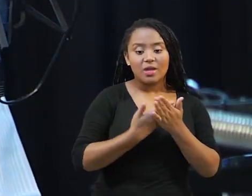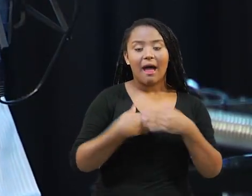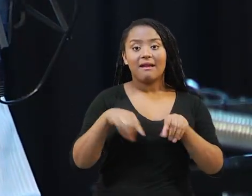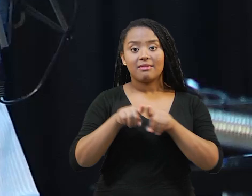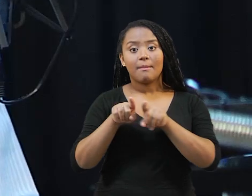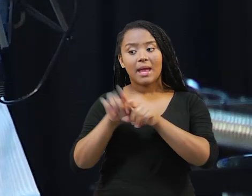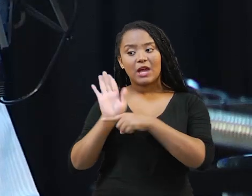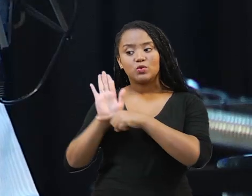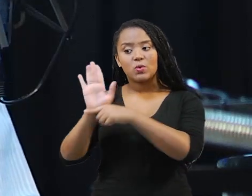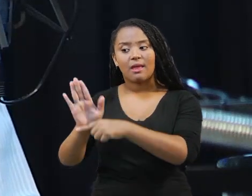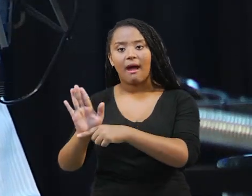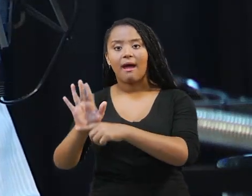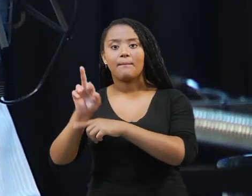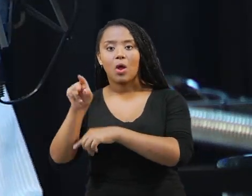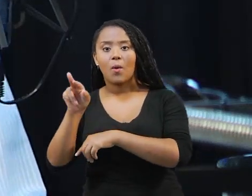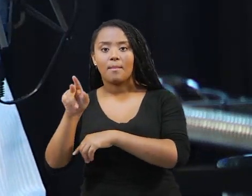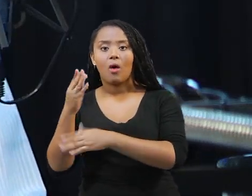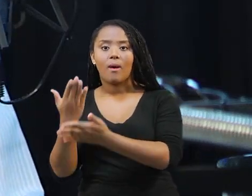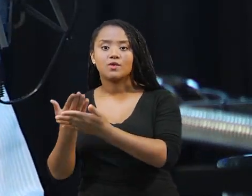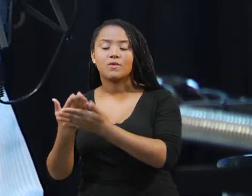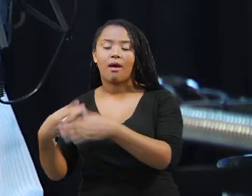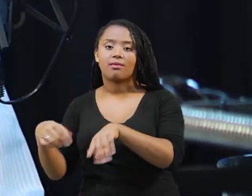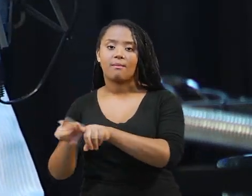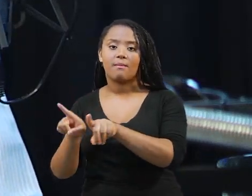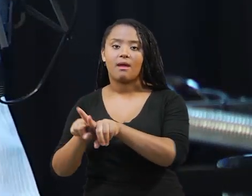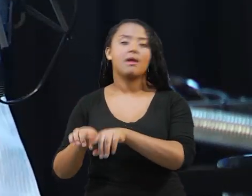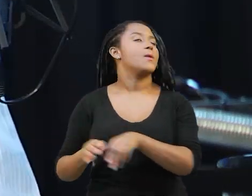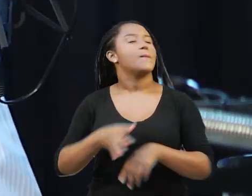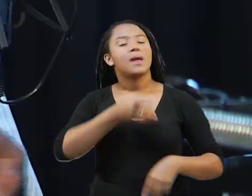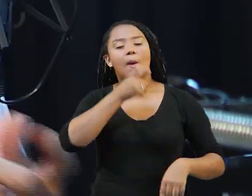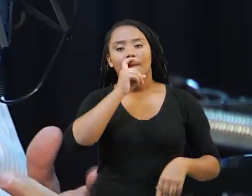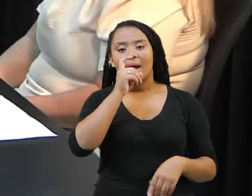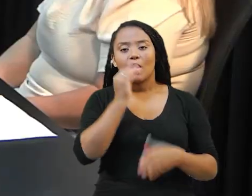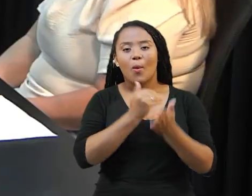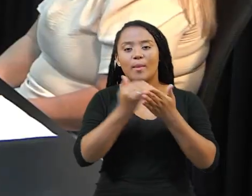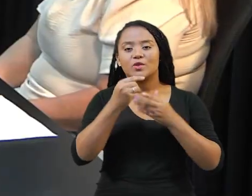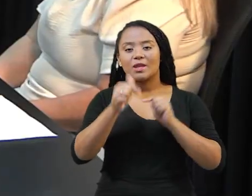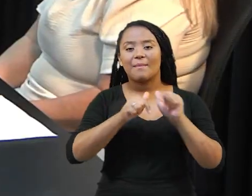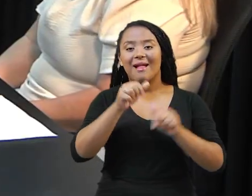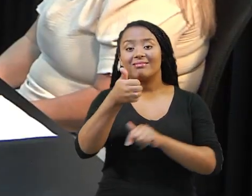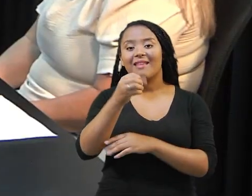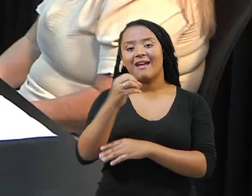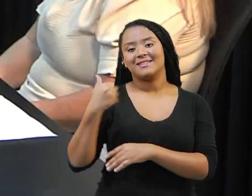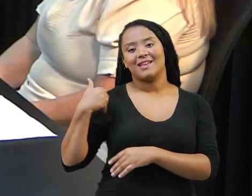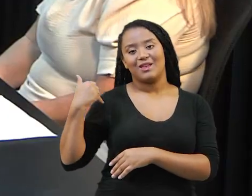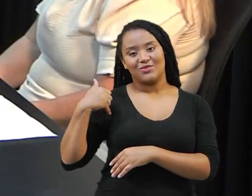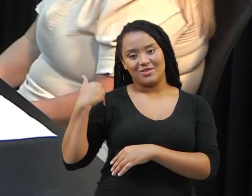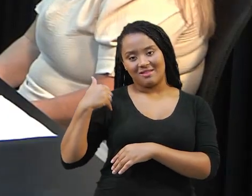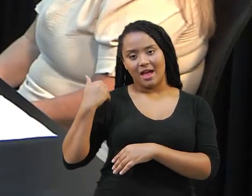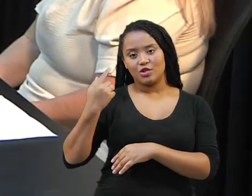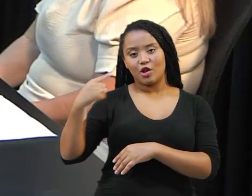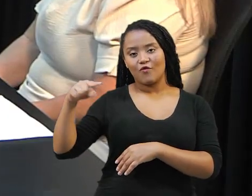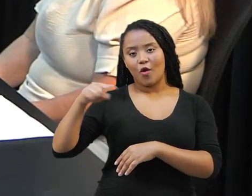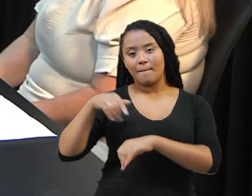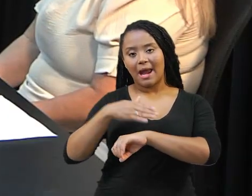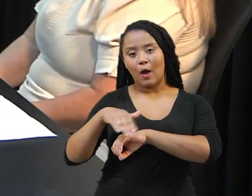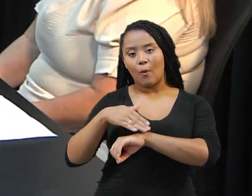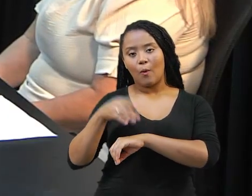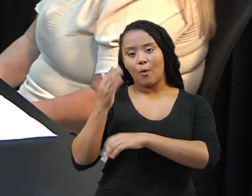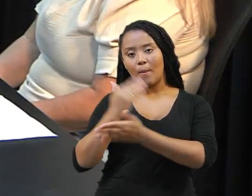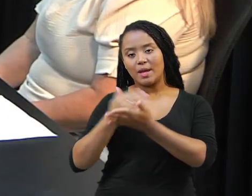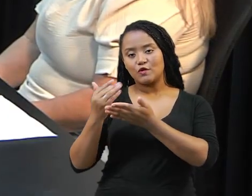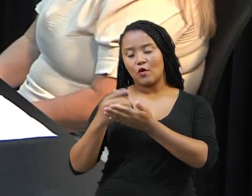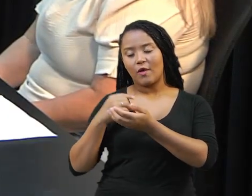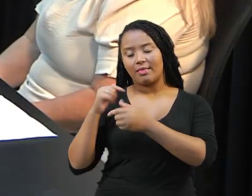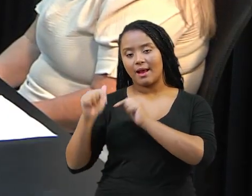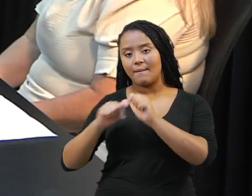Meu pai começou a trabalhar desde os 10 anos, era normal, né? Ir para a rua, vender coisas. Isso meu avô fazendeiro.